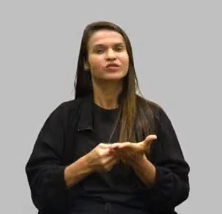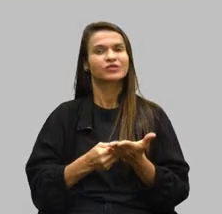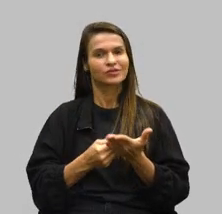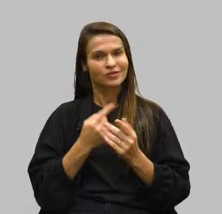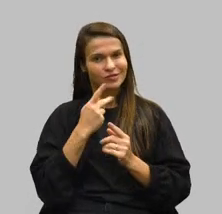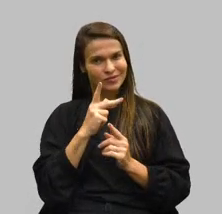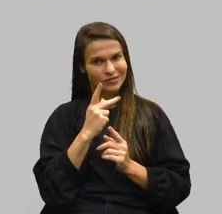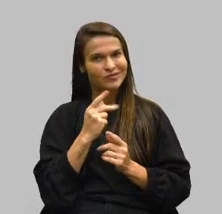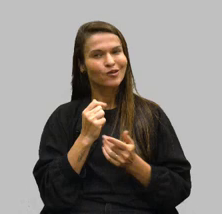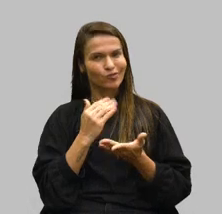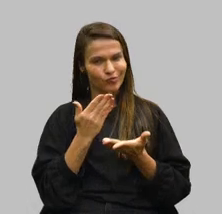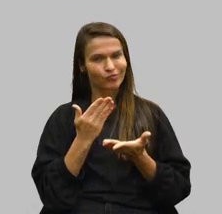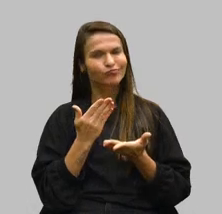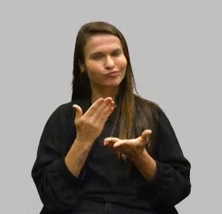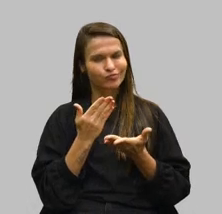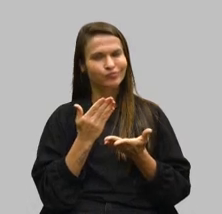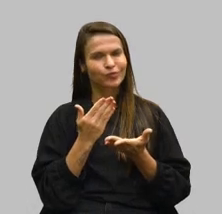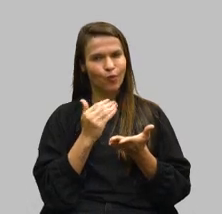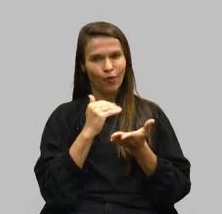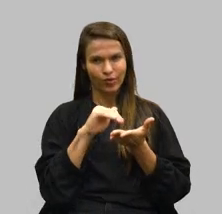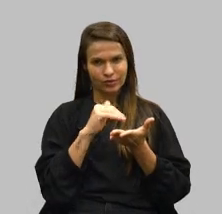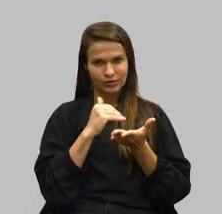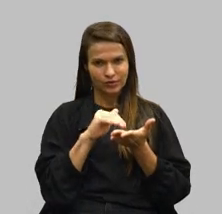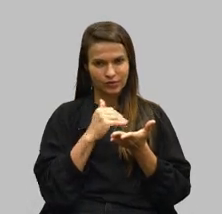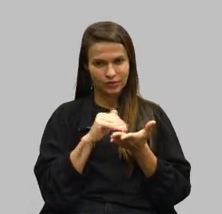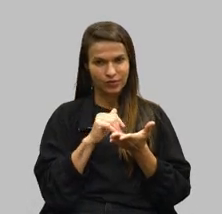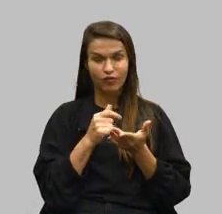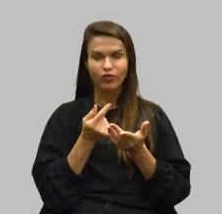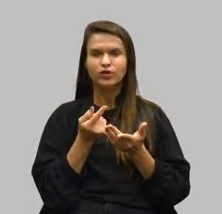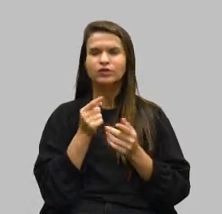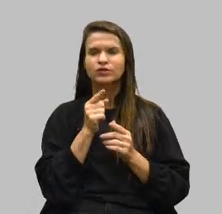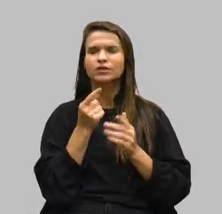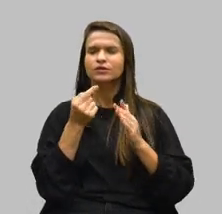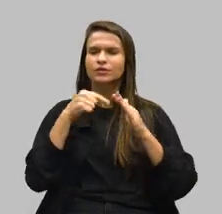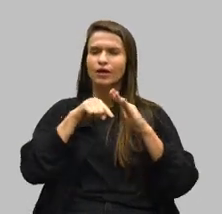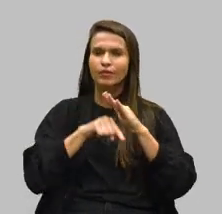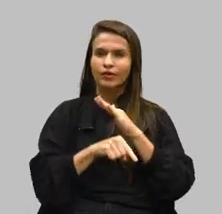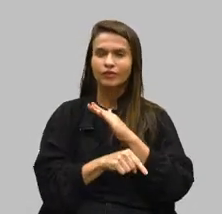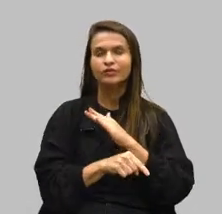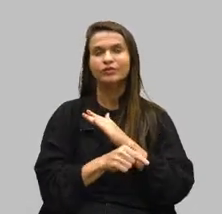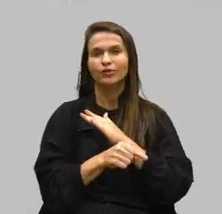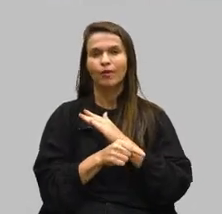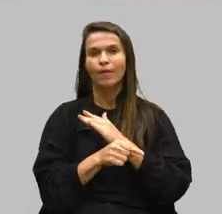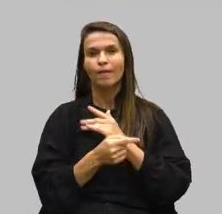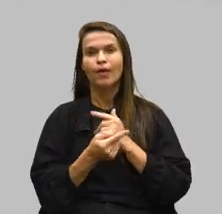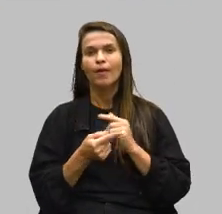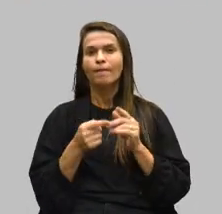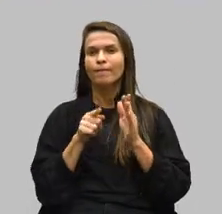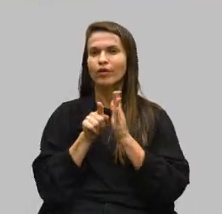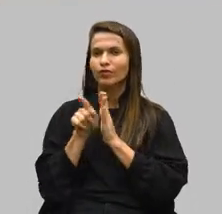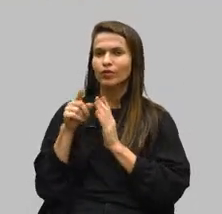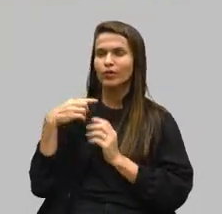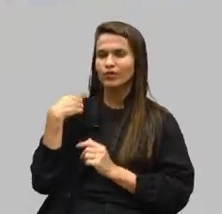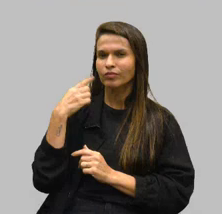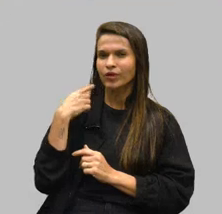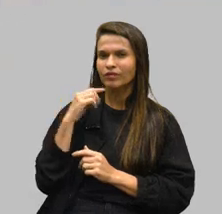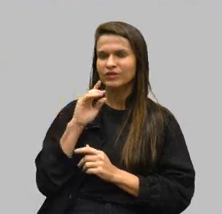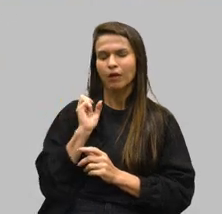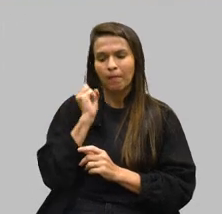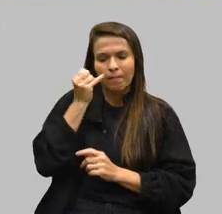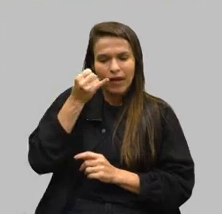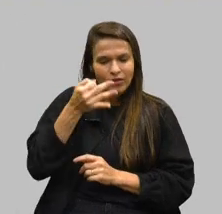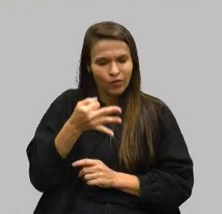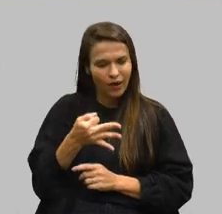a pasta Isso demonstra que você se aprofundou e perguntado pelo Deputado Enes Cândido você disse que passou as madrugadas